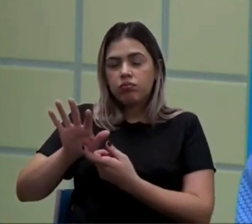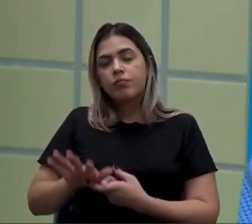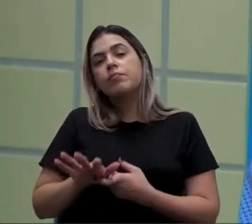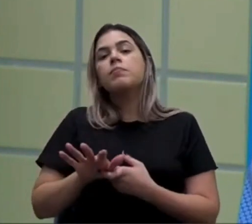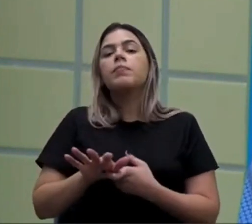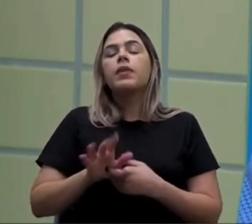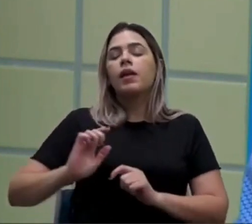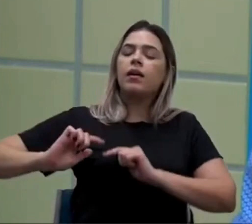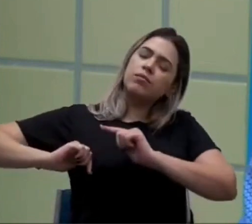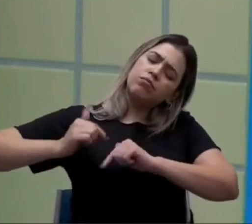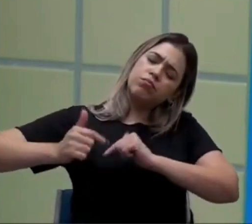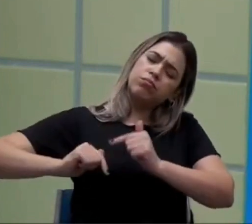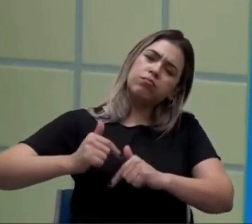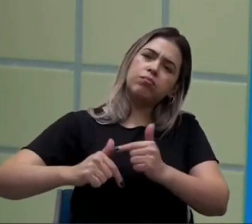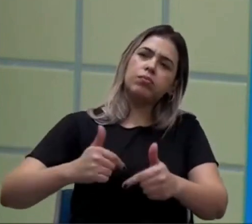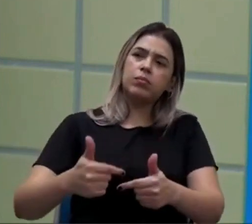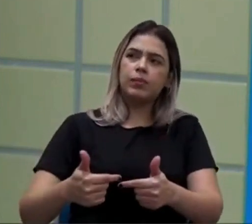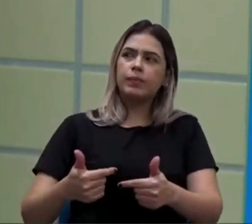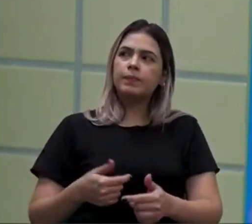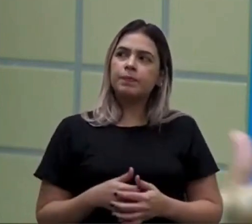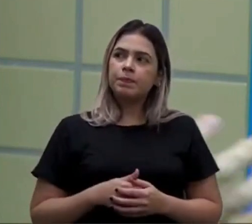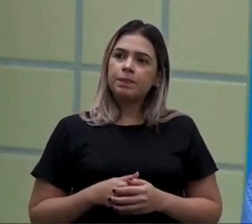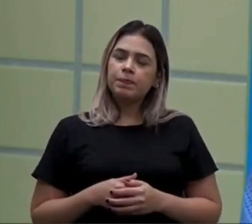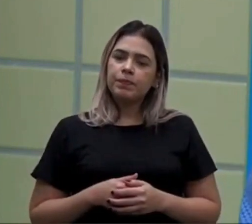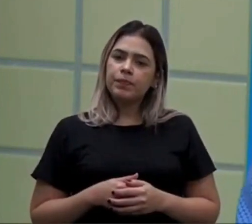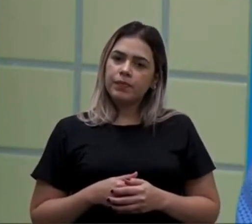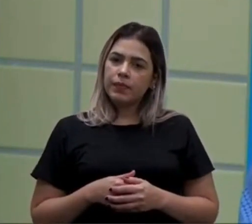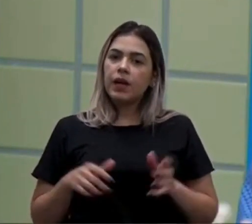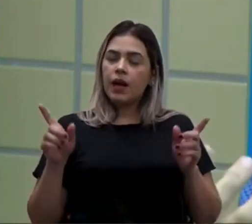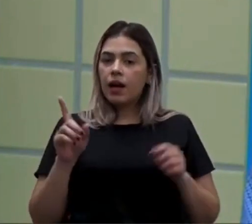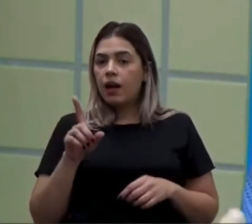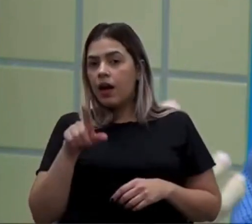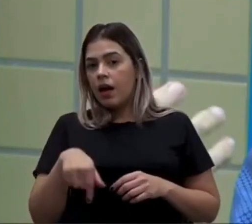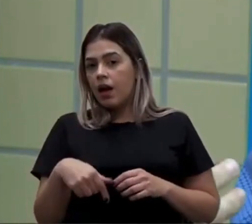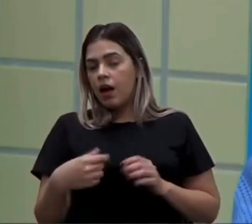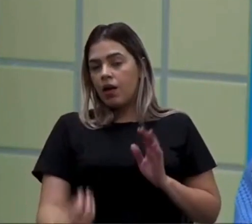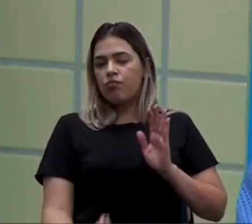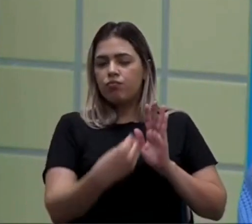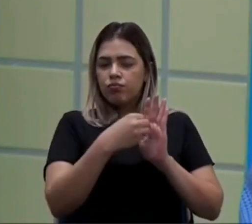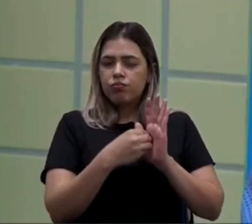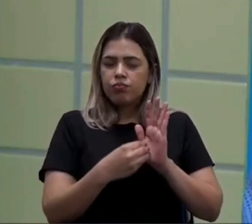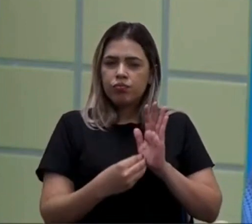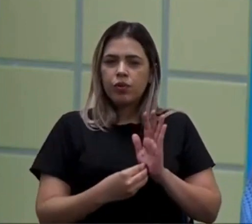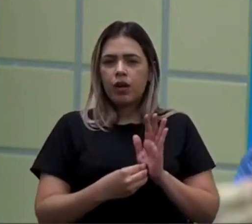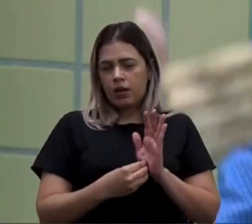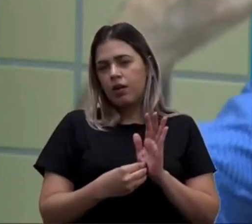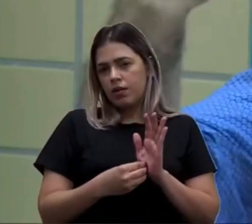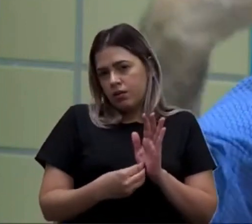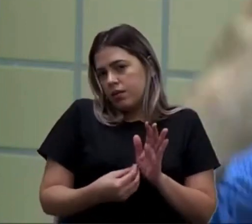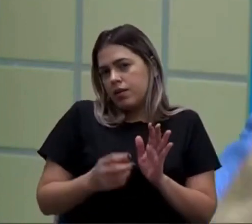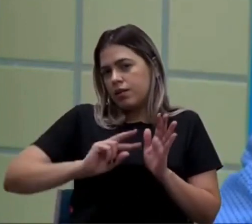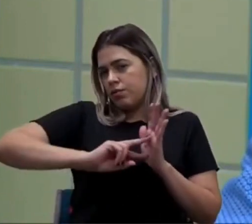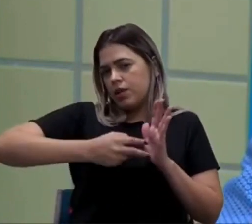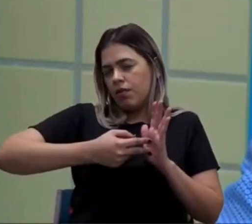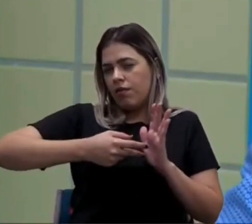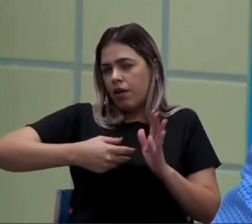ela é ela é manifesta em obras profundamente significativas obras